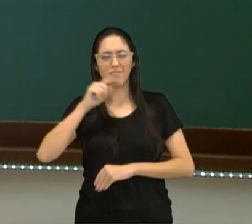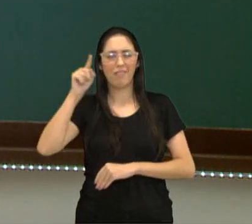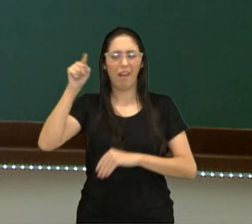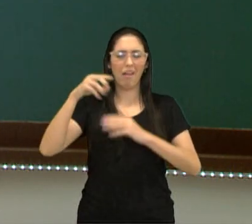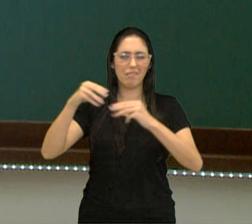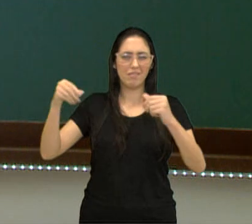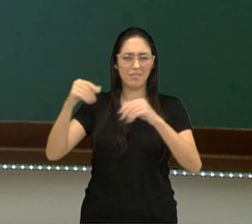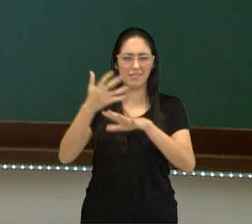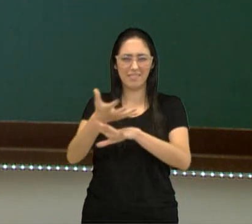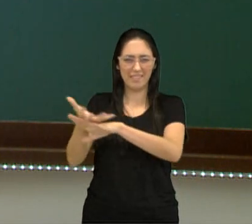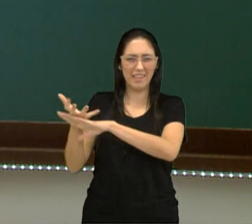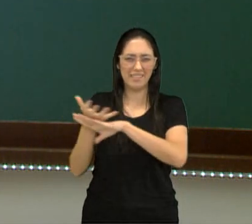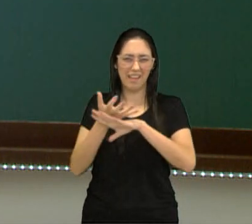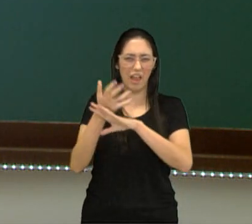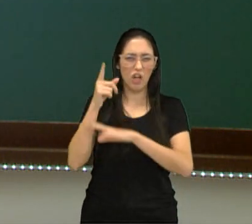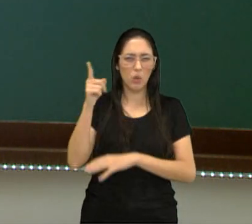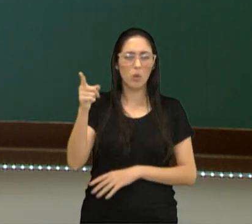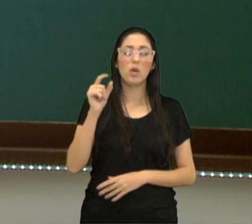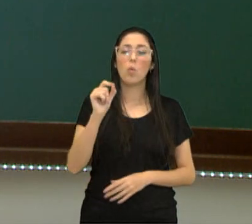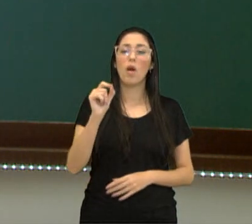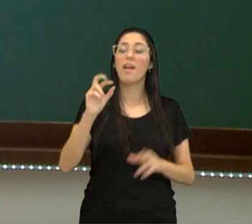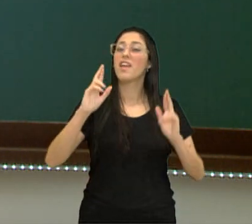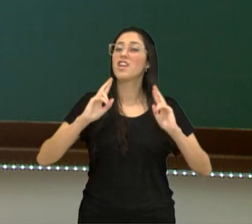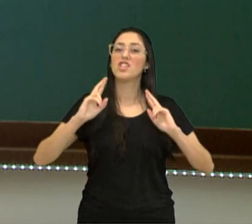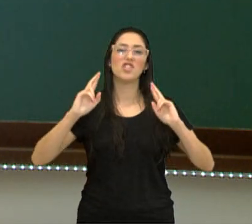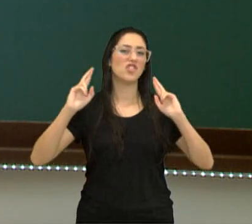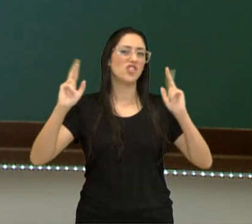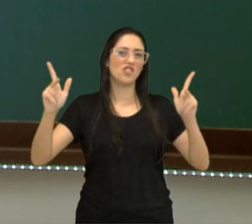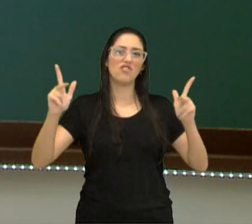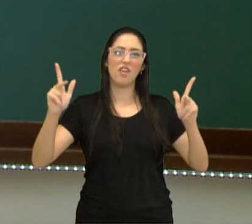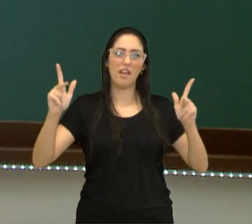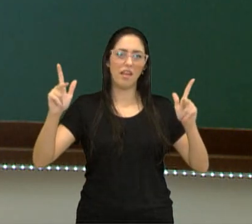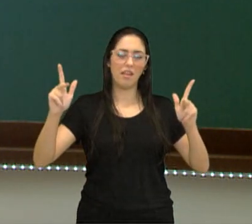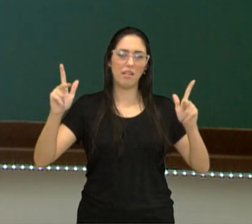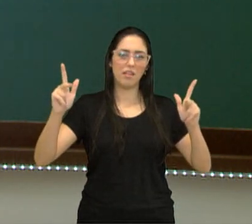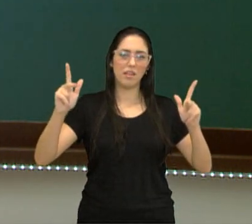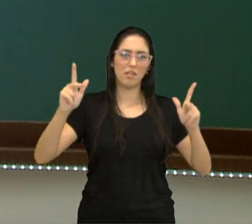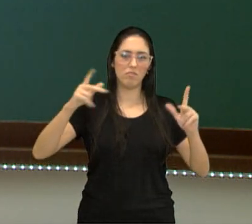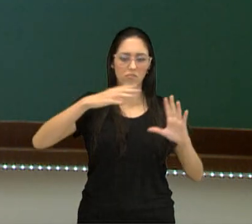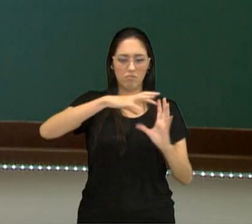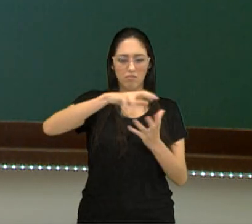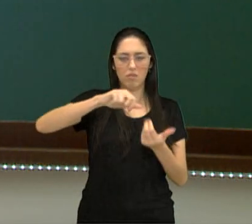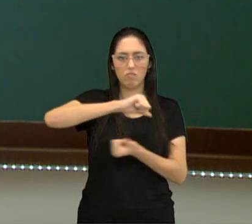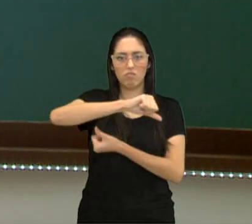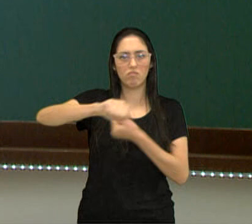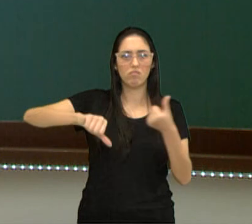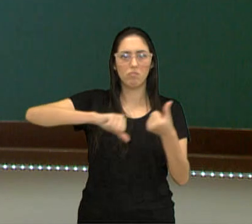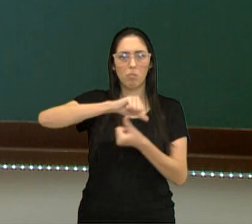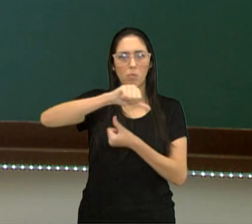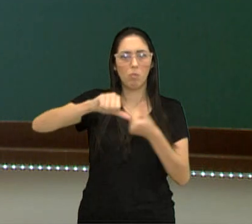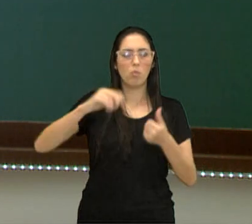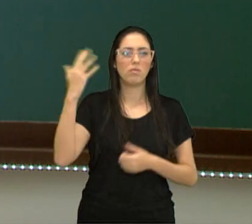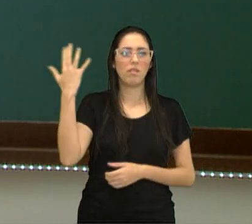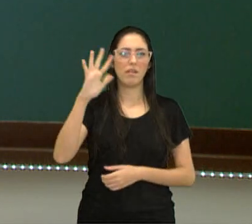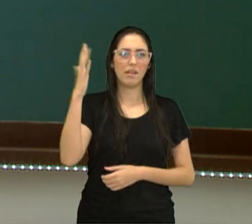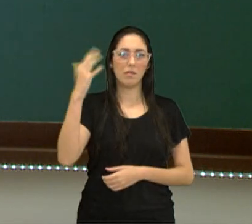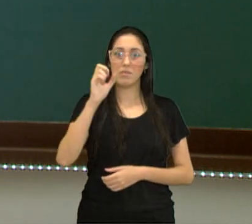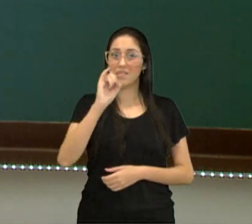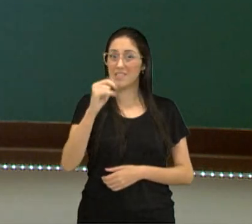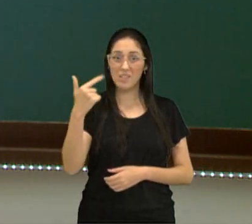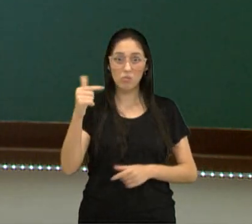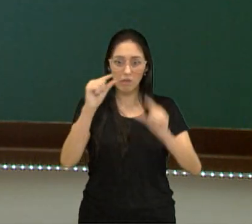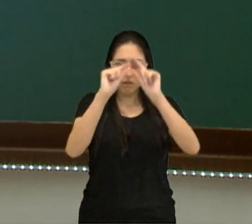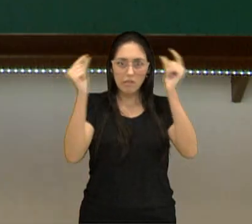temperatura do dia e da noite, ela é muito diferente da amplitude térmica que ocorreria na Terra se não houvesse